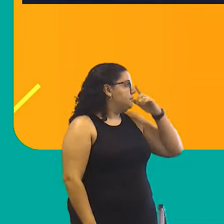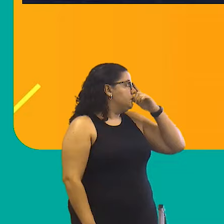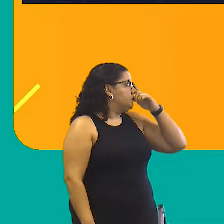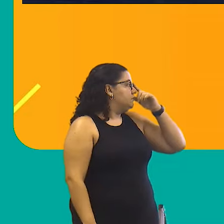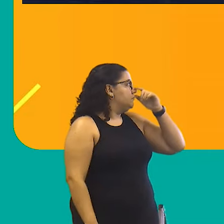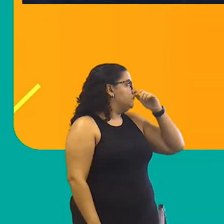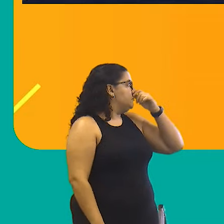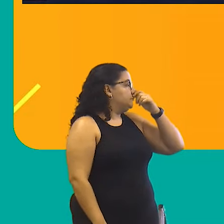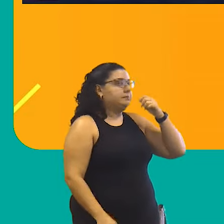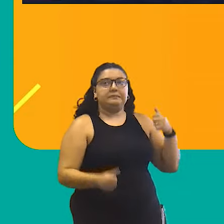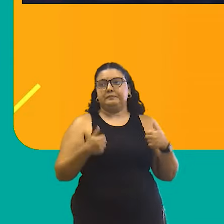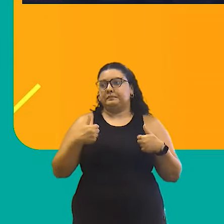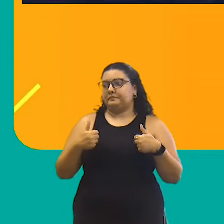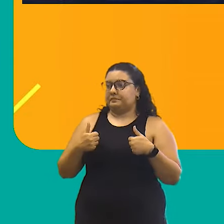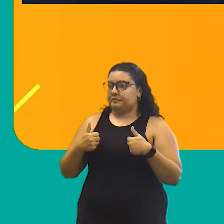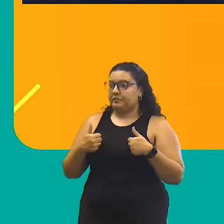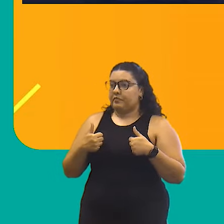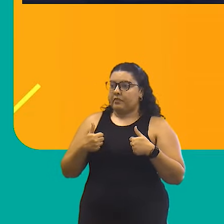Tudo bem.